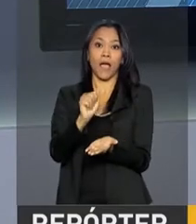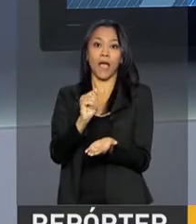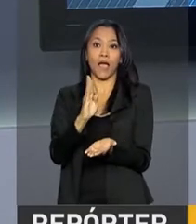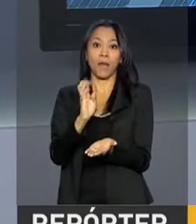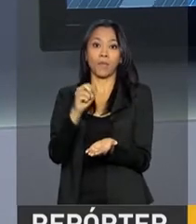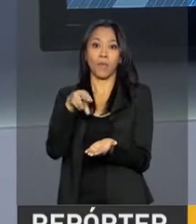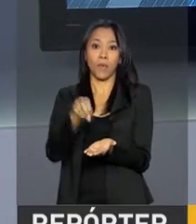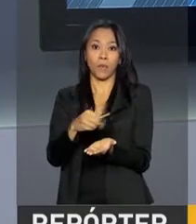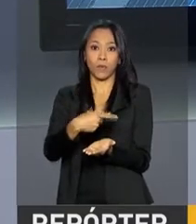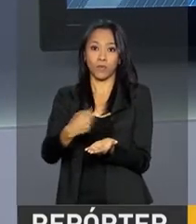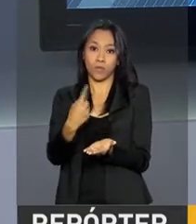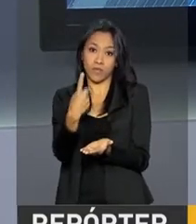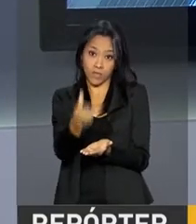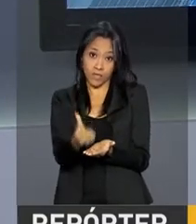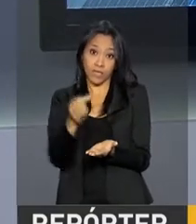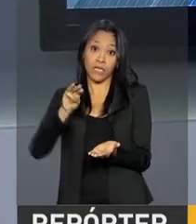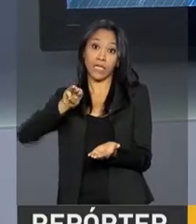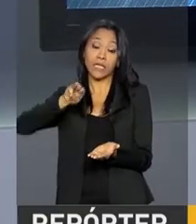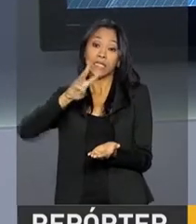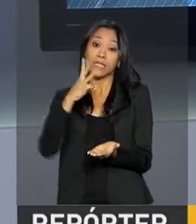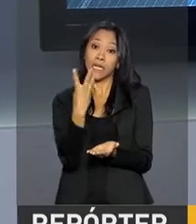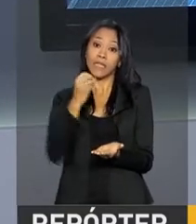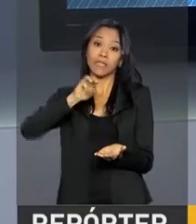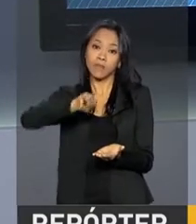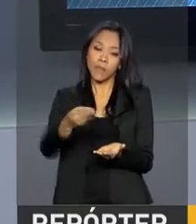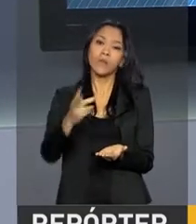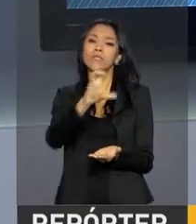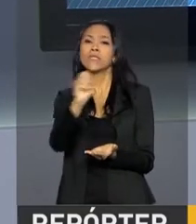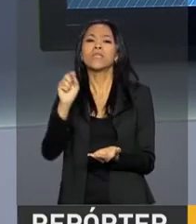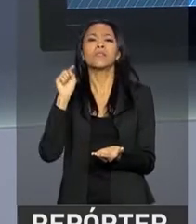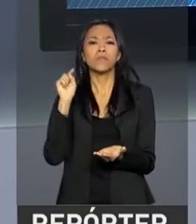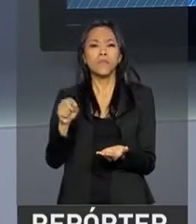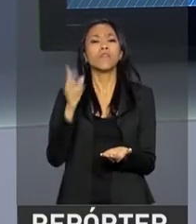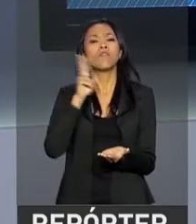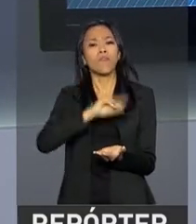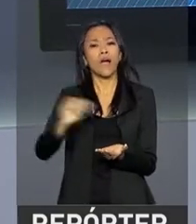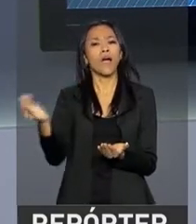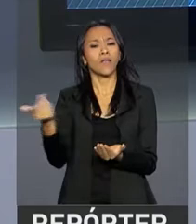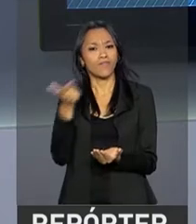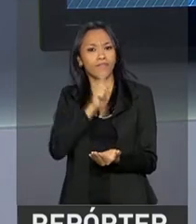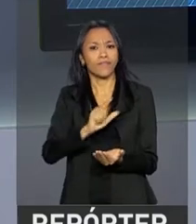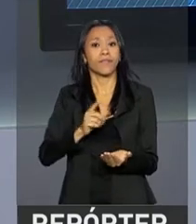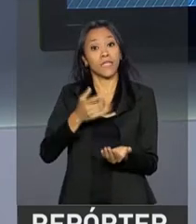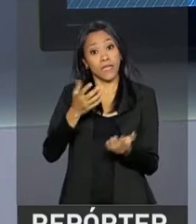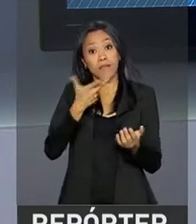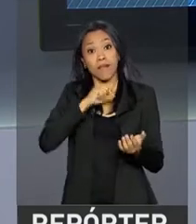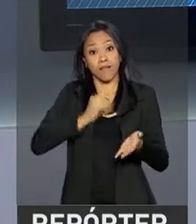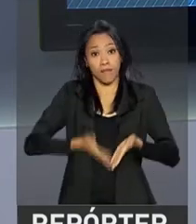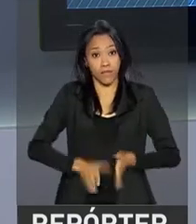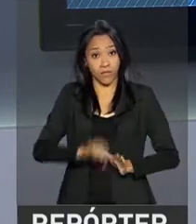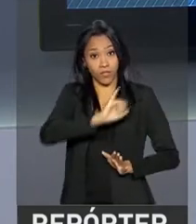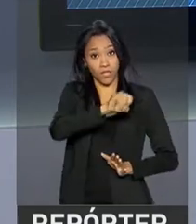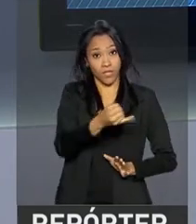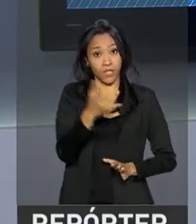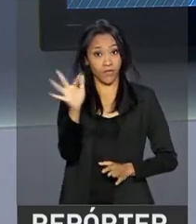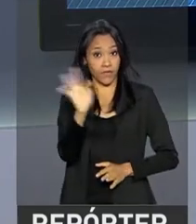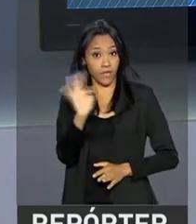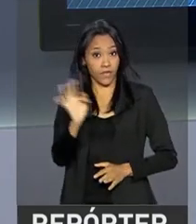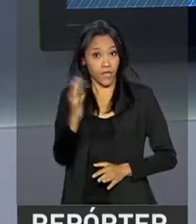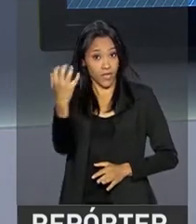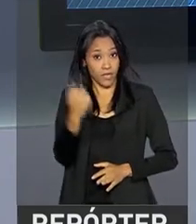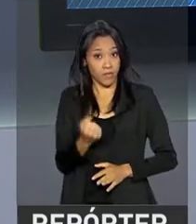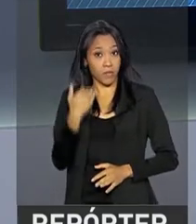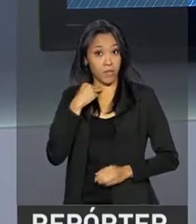de três milhões e meio de trabalhadores serão beneficiados que nasceu em janeiro fevereiro e trabalha na iniciativa privada recebe recursos pela